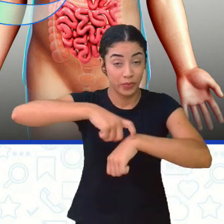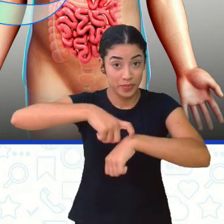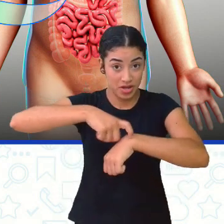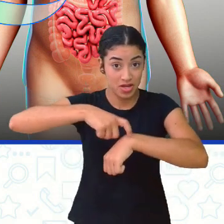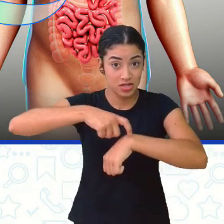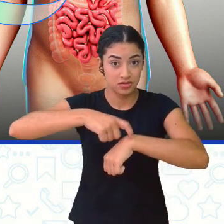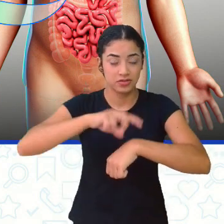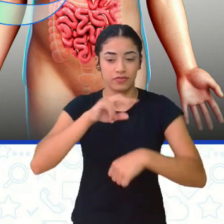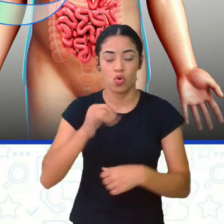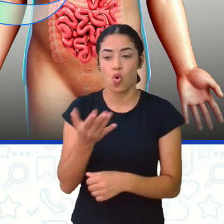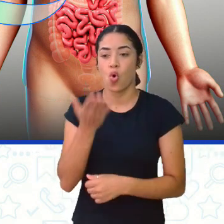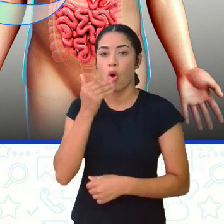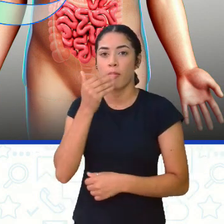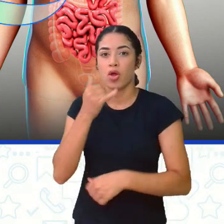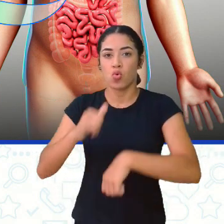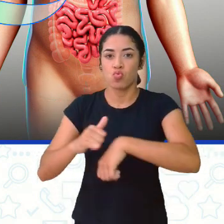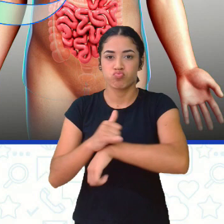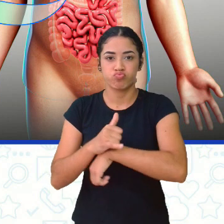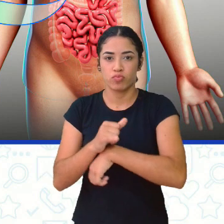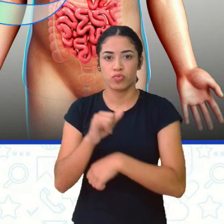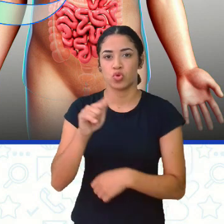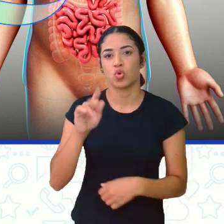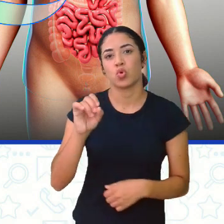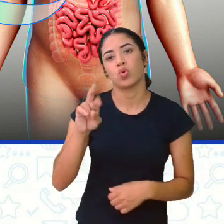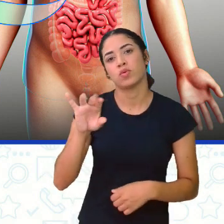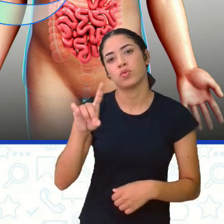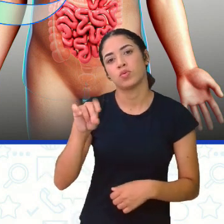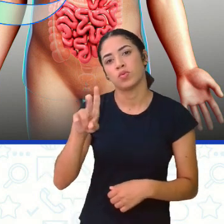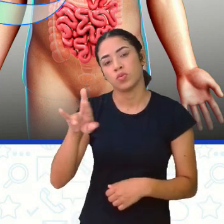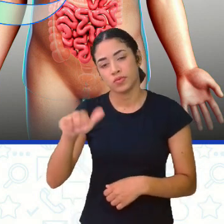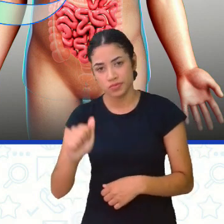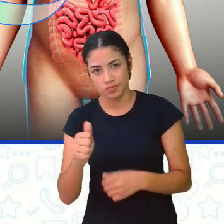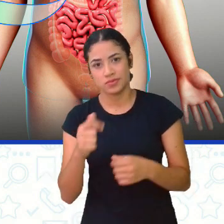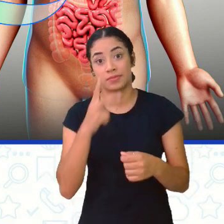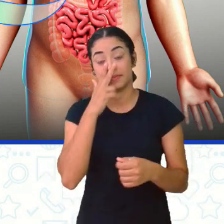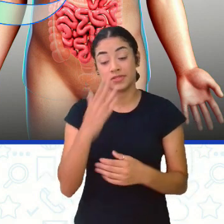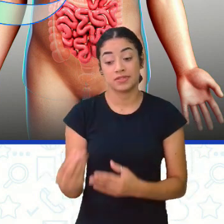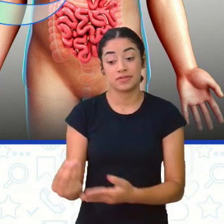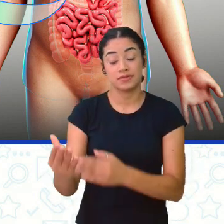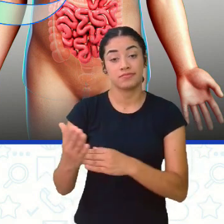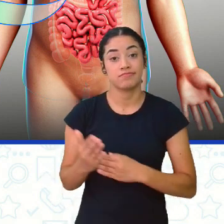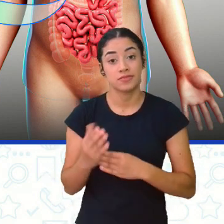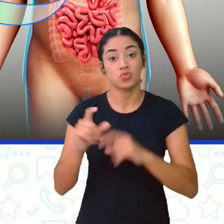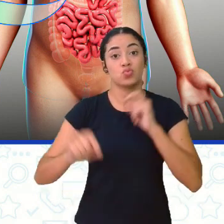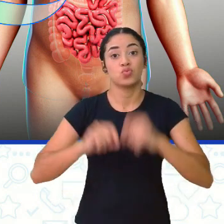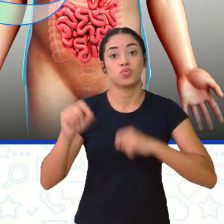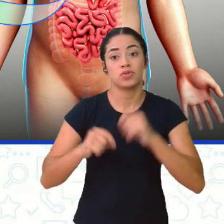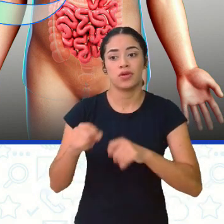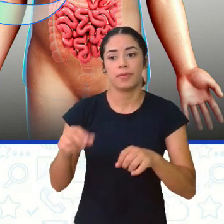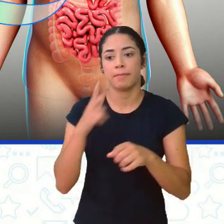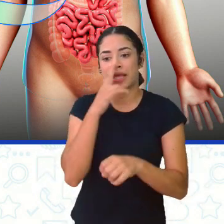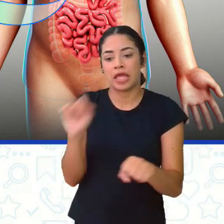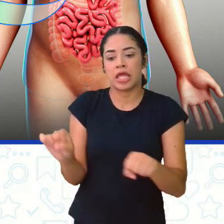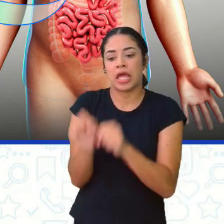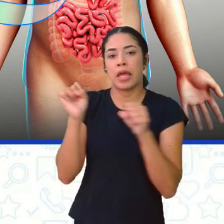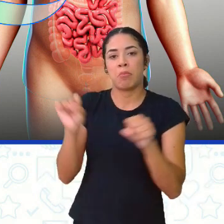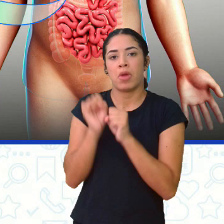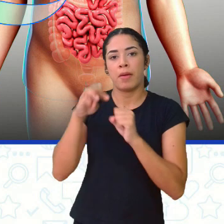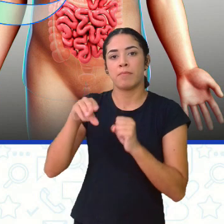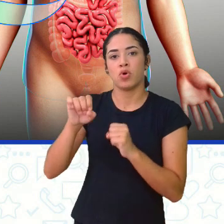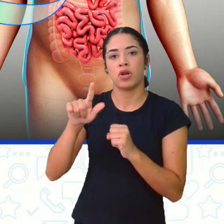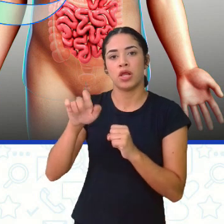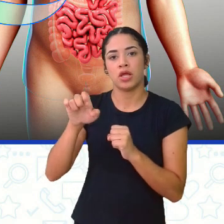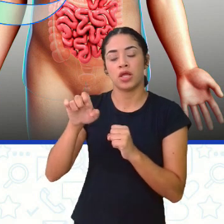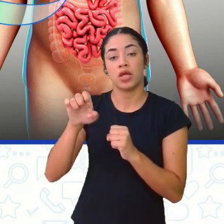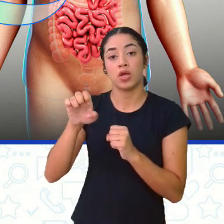essa substância da vesícula biliar vai ajudar a digerir, a quebrar as moléculas de gordura. Vejam que interessante. Já o